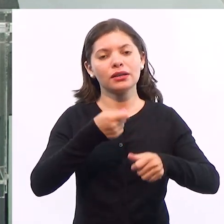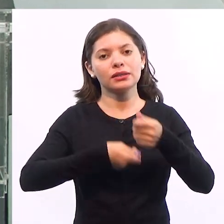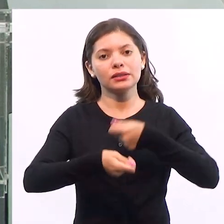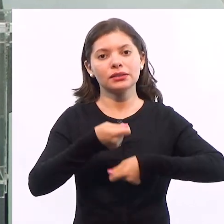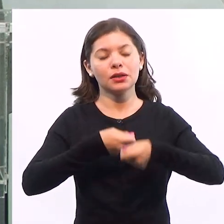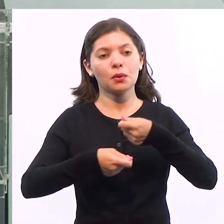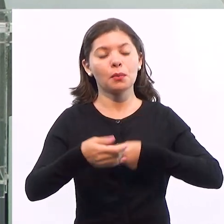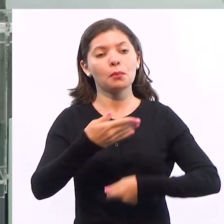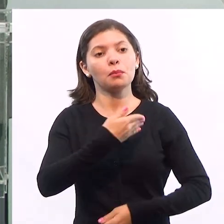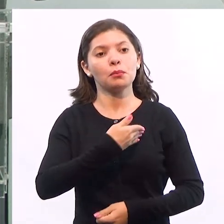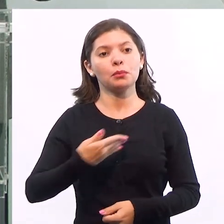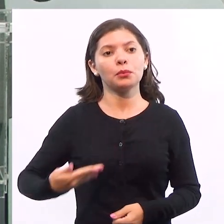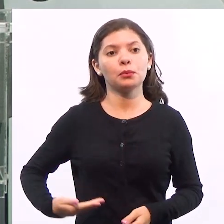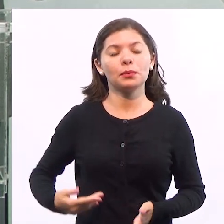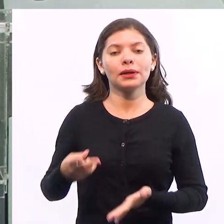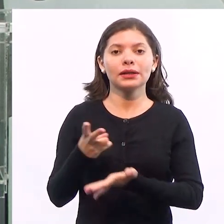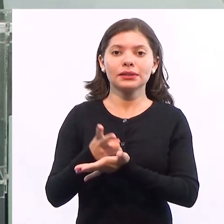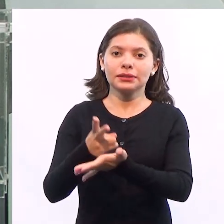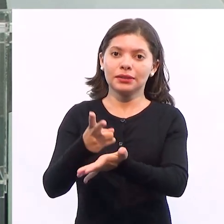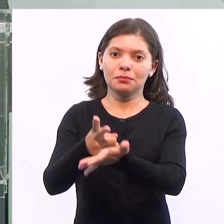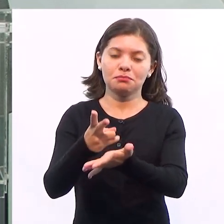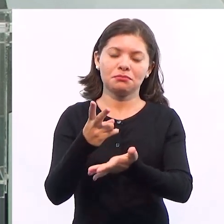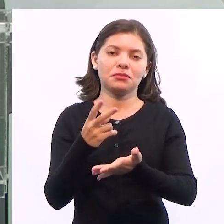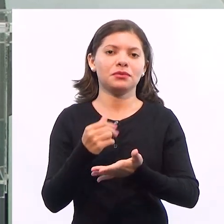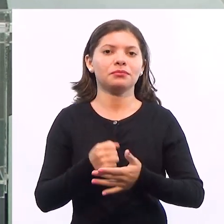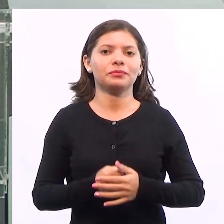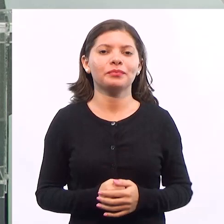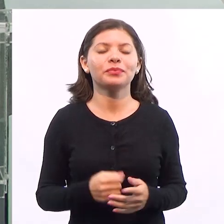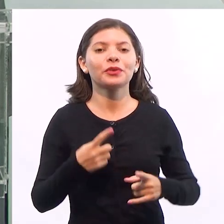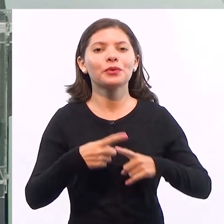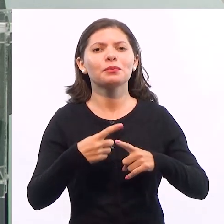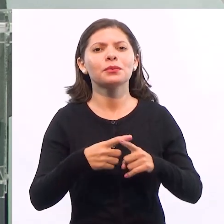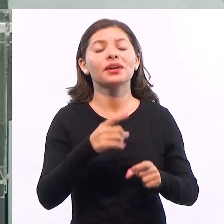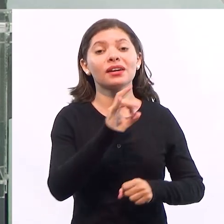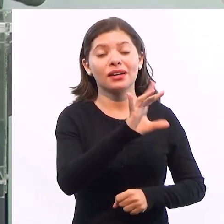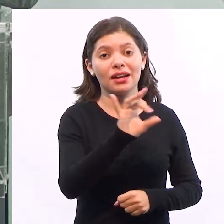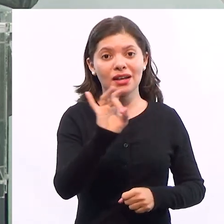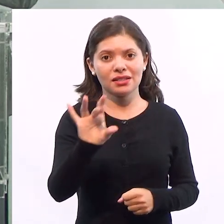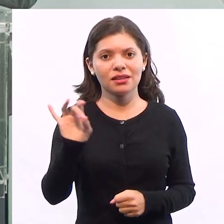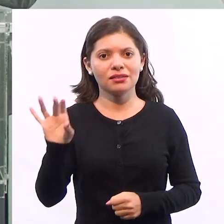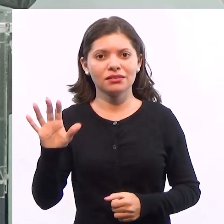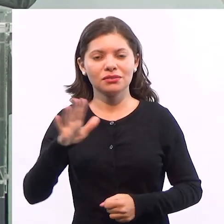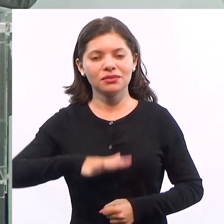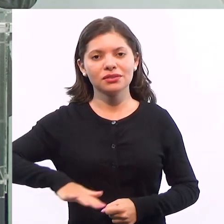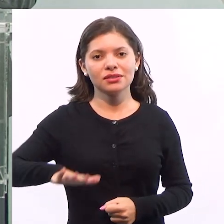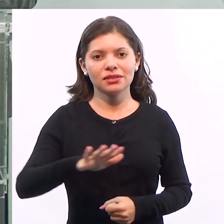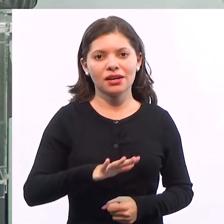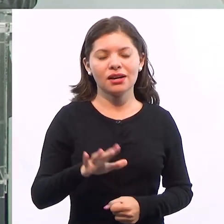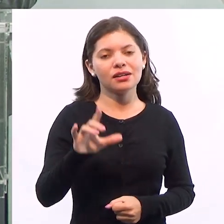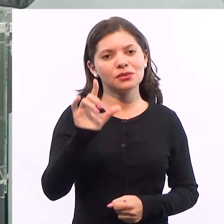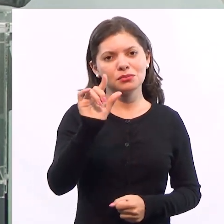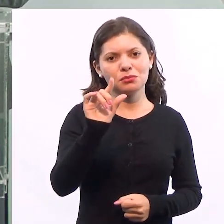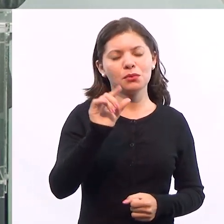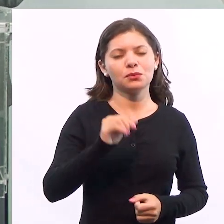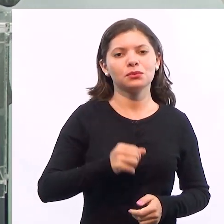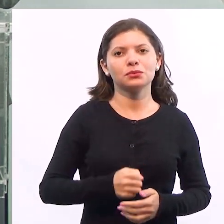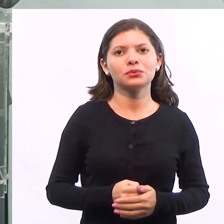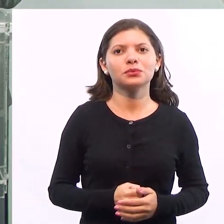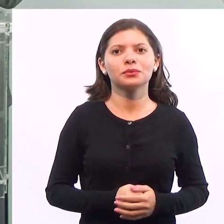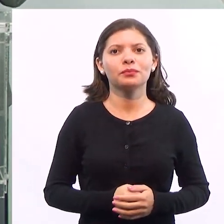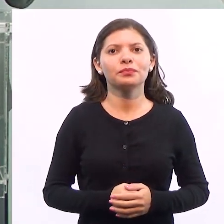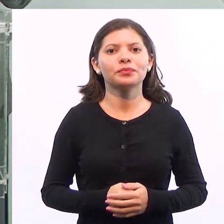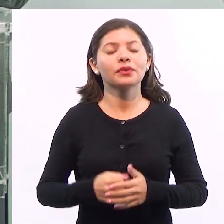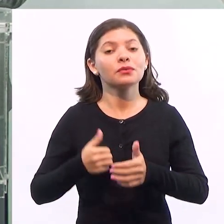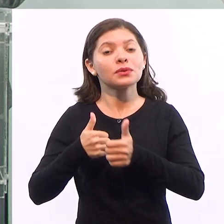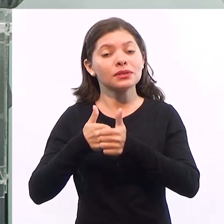O mercado está em constante mutação? Sim. A administração pública está em constante mutação? Sim. Porque cada